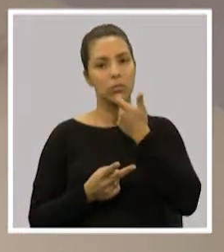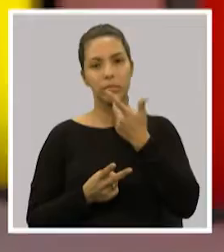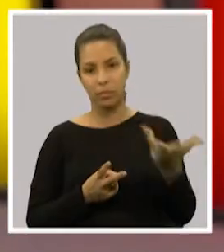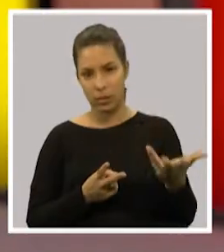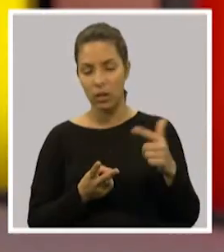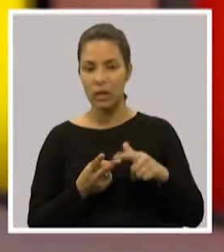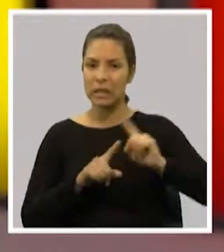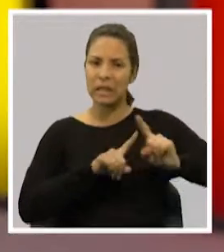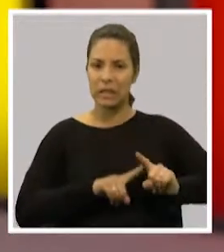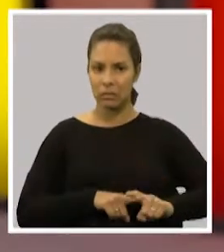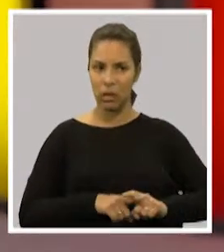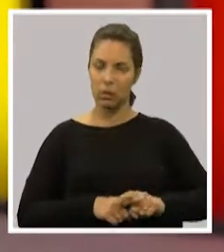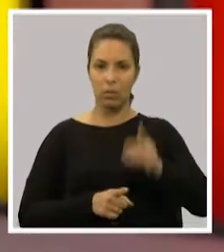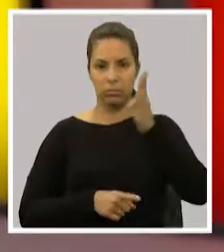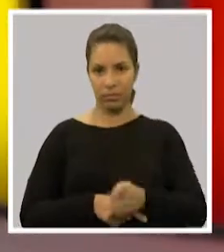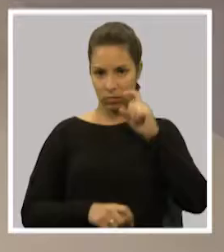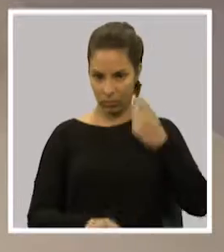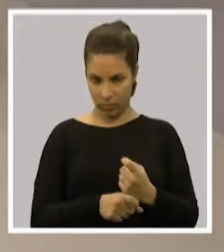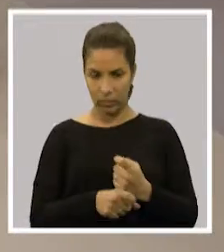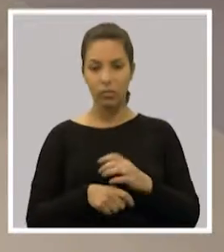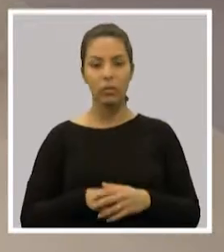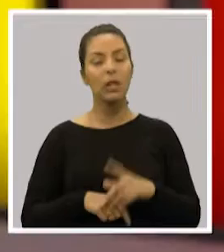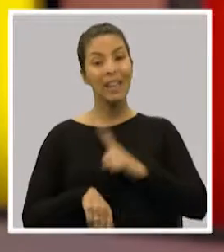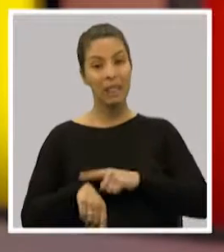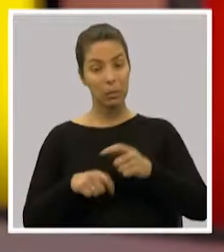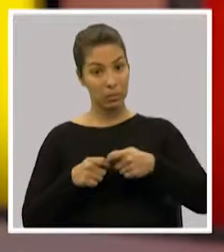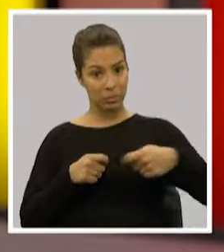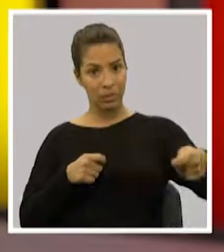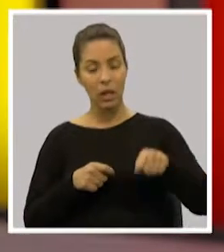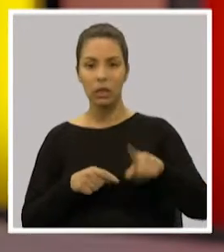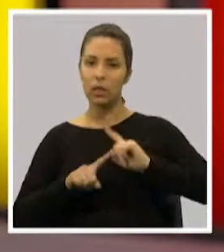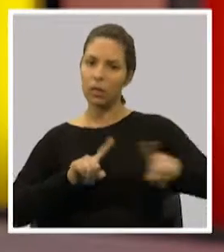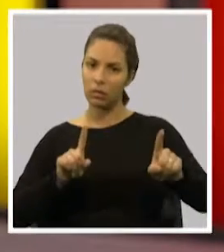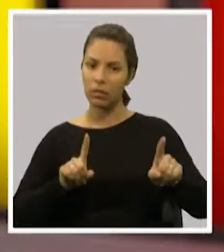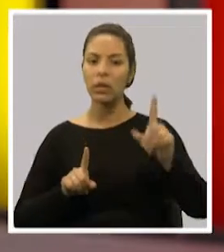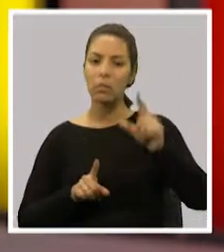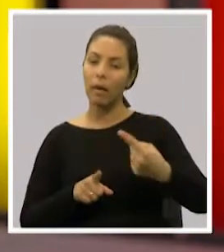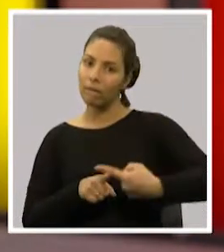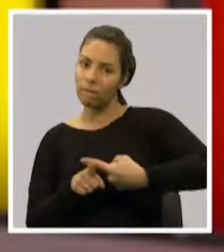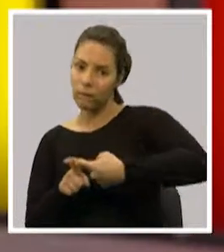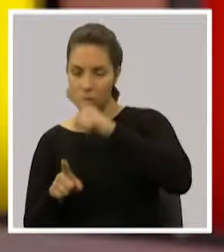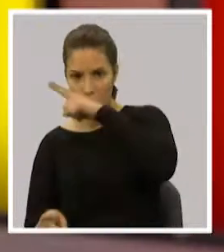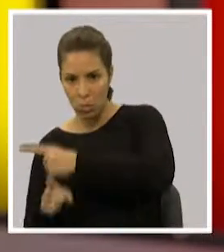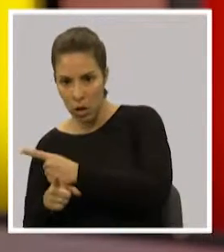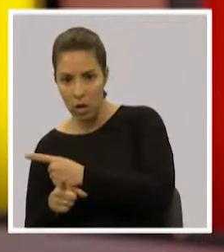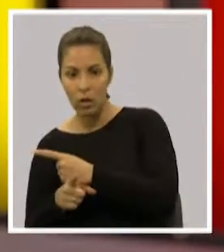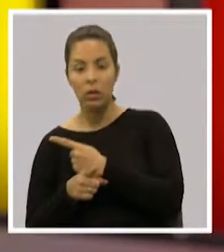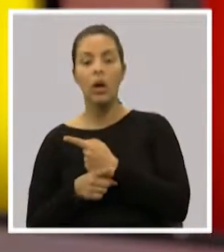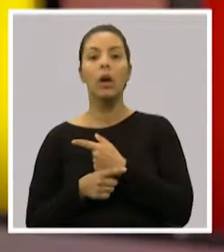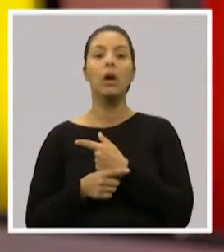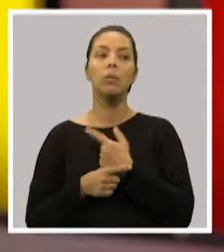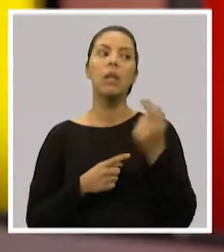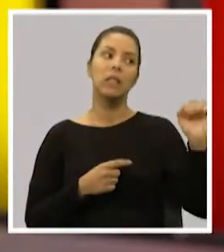ainda era de caráter ditatorial, etc. Disse que nessa altura as coisas eram diferentes e eram interessantes